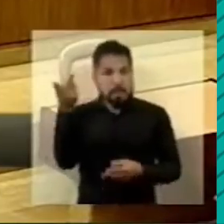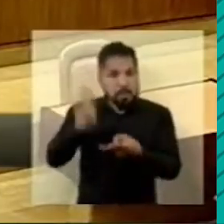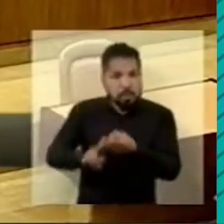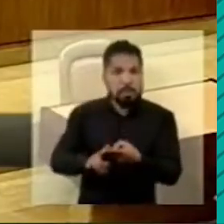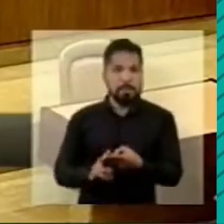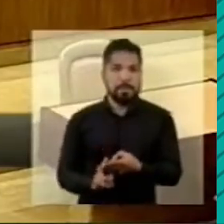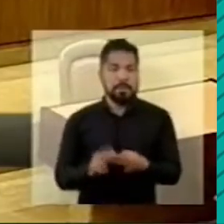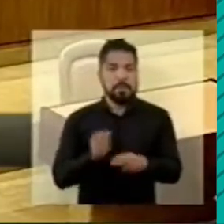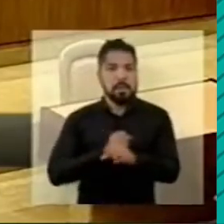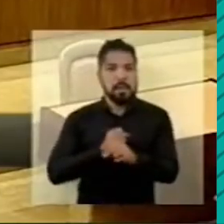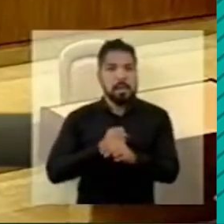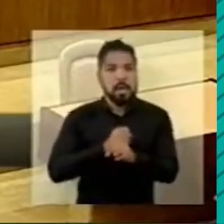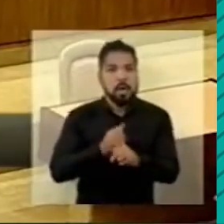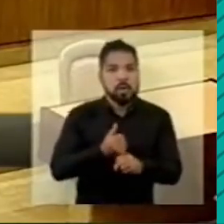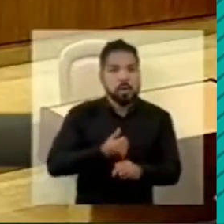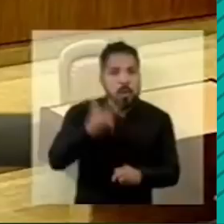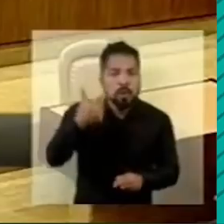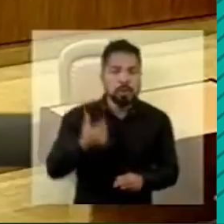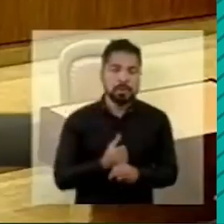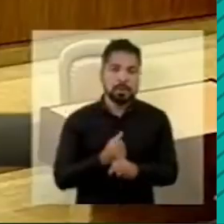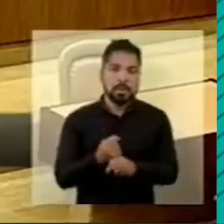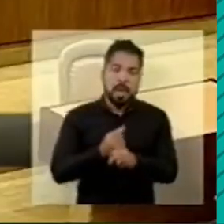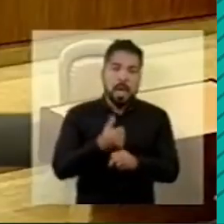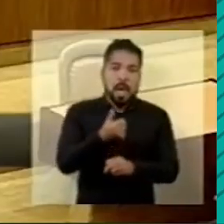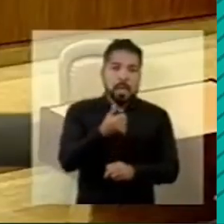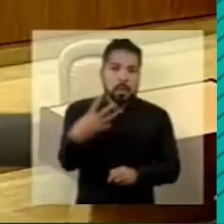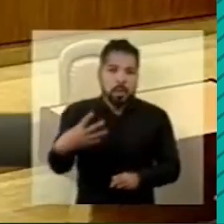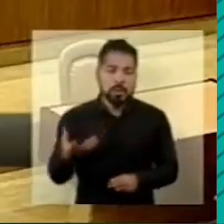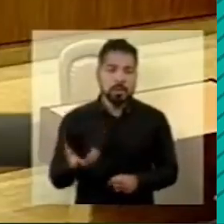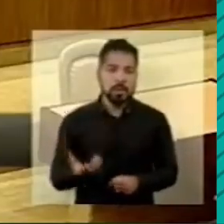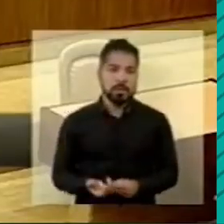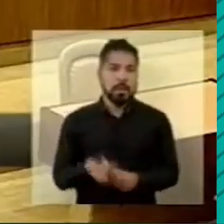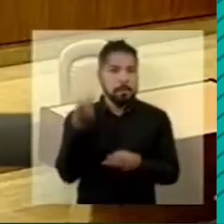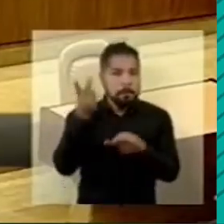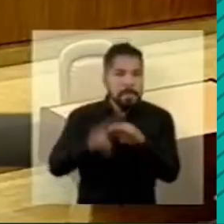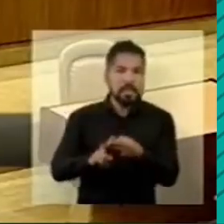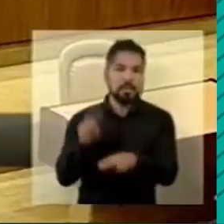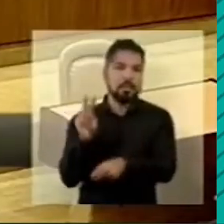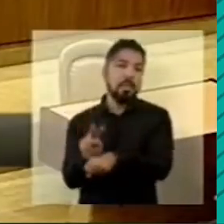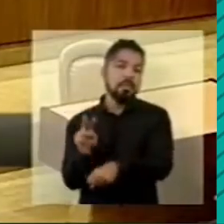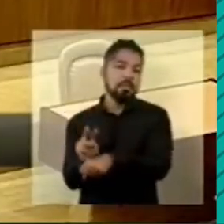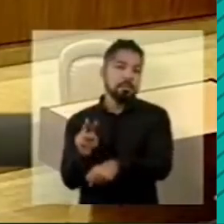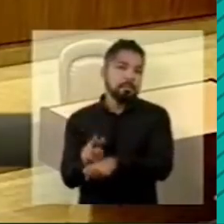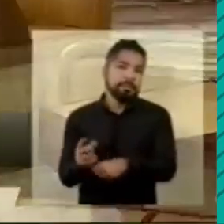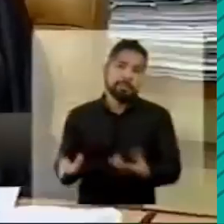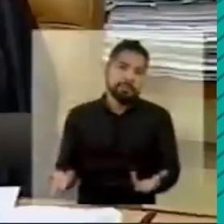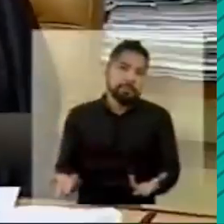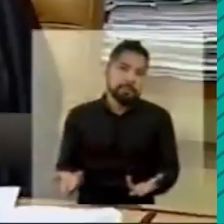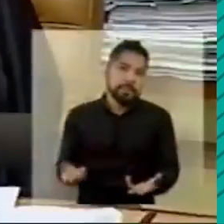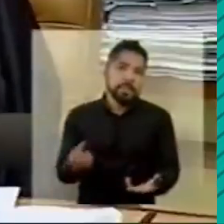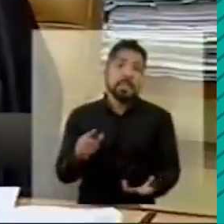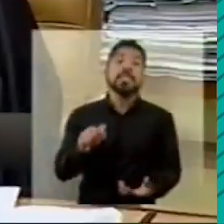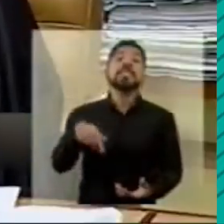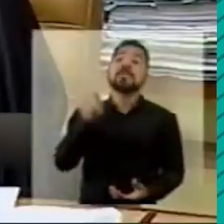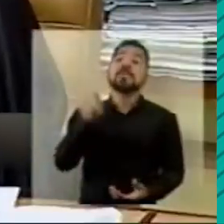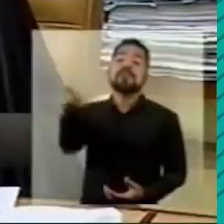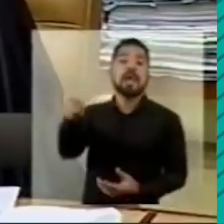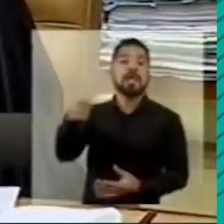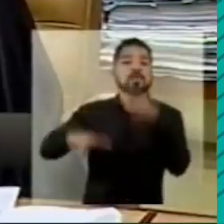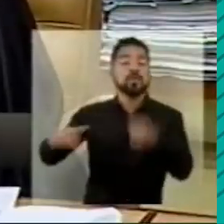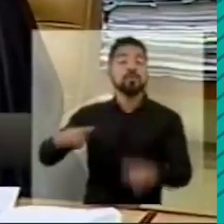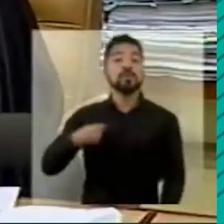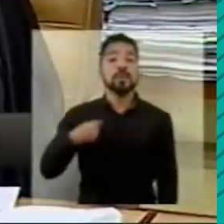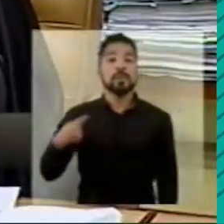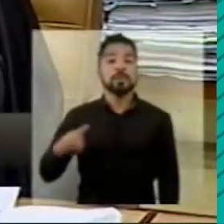há 12 anos, 14 anos, presos provisoriamente. Quem foi lá discutir isso fui